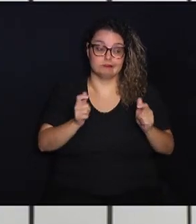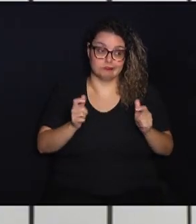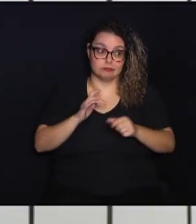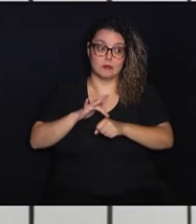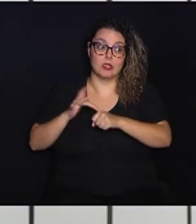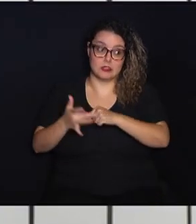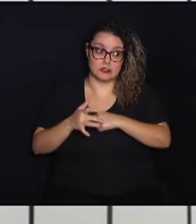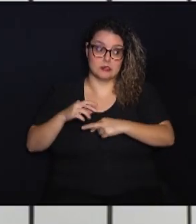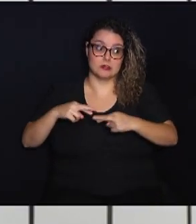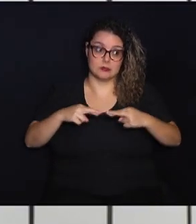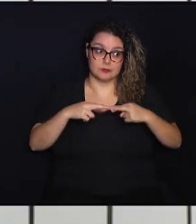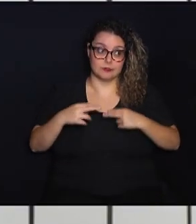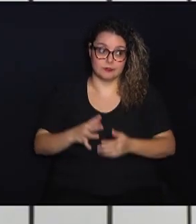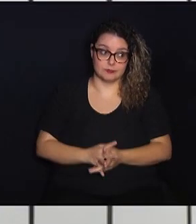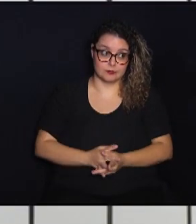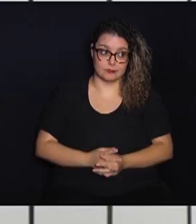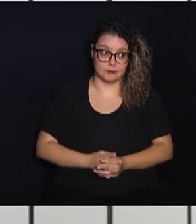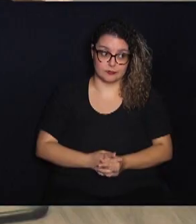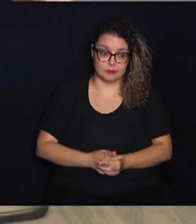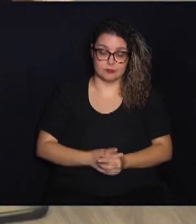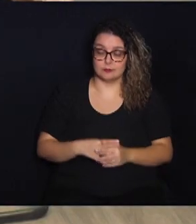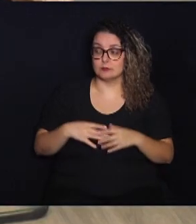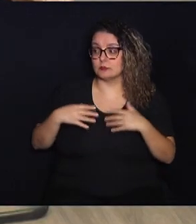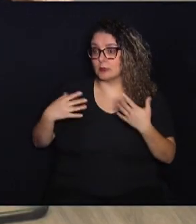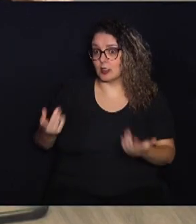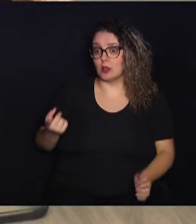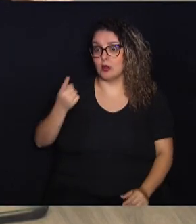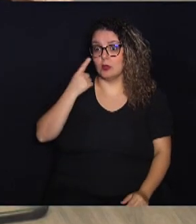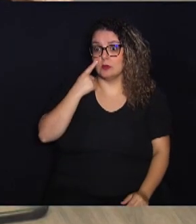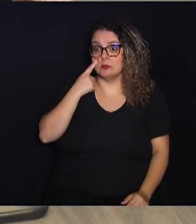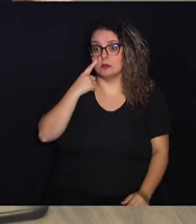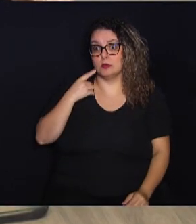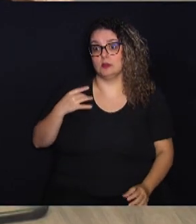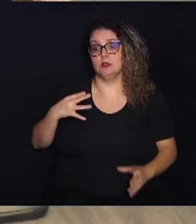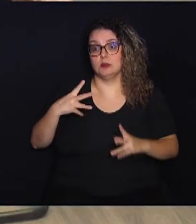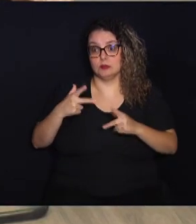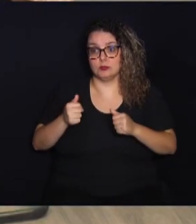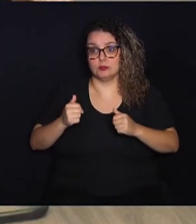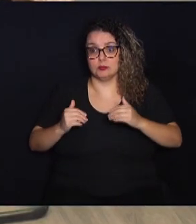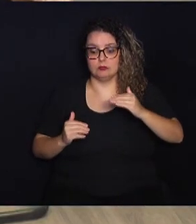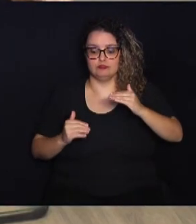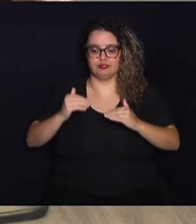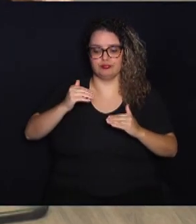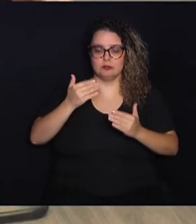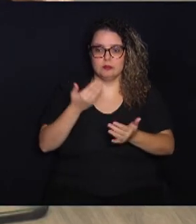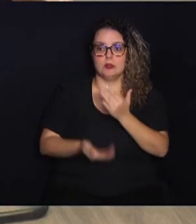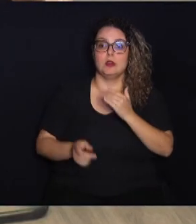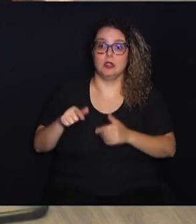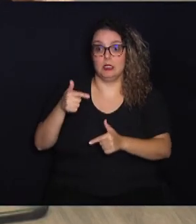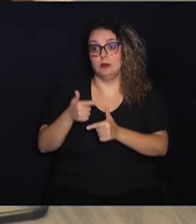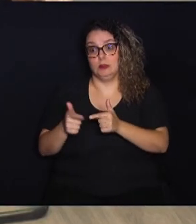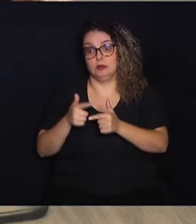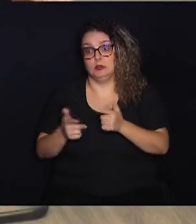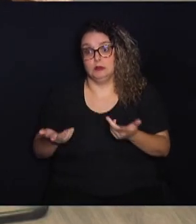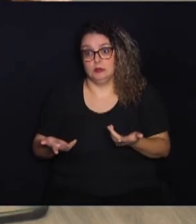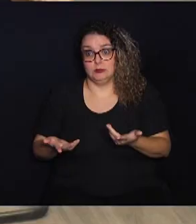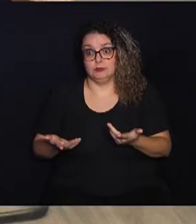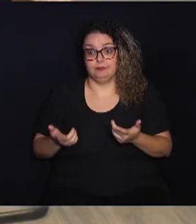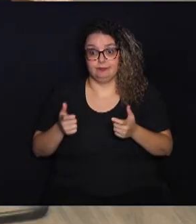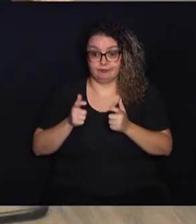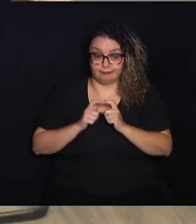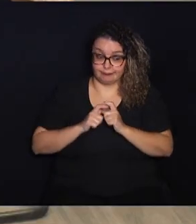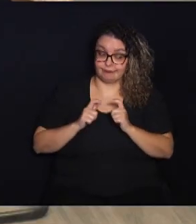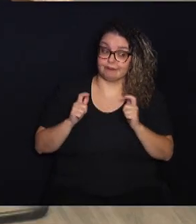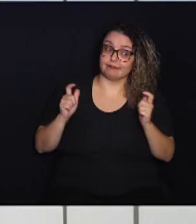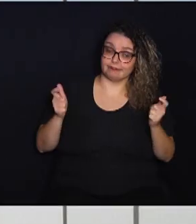redes sociais? Olha, tudo que sai do equilíbrio é um problema. Então, esse aumento